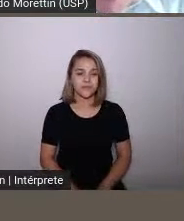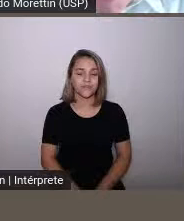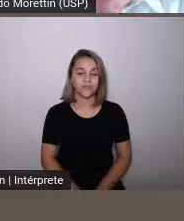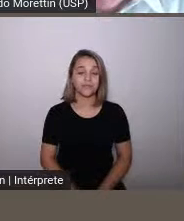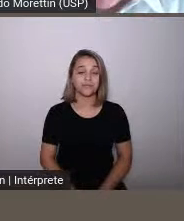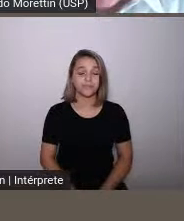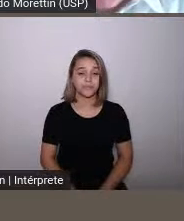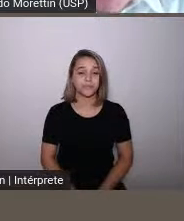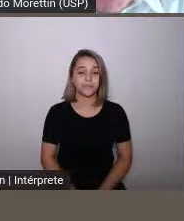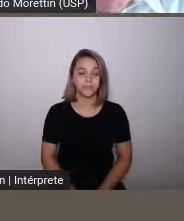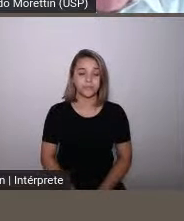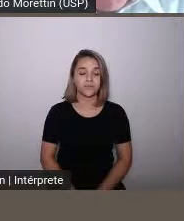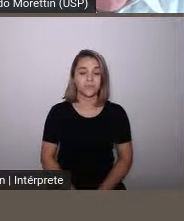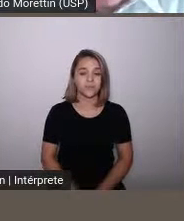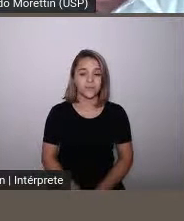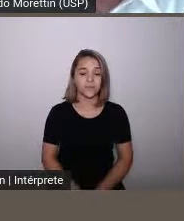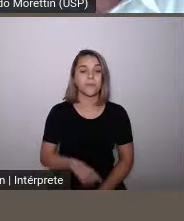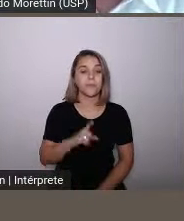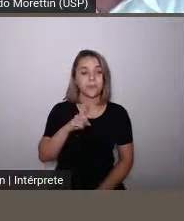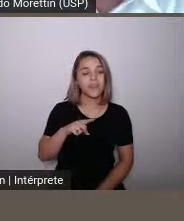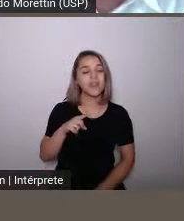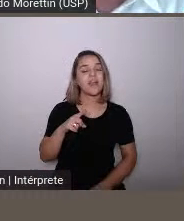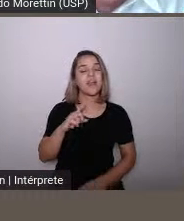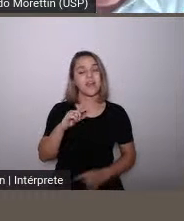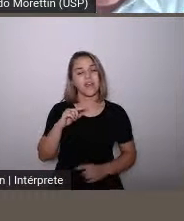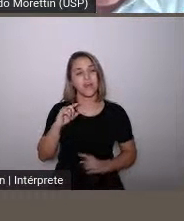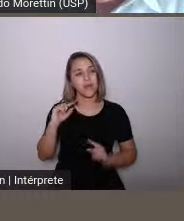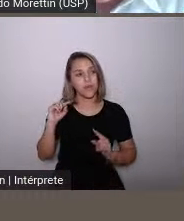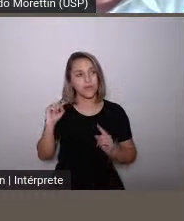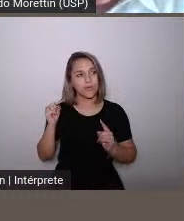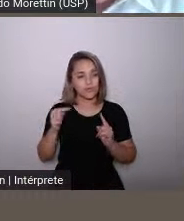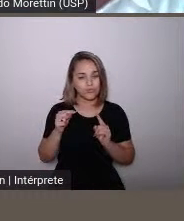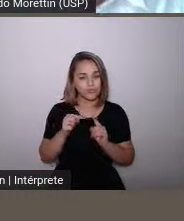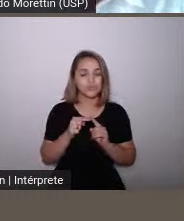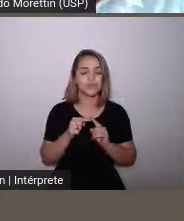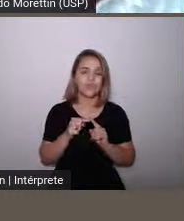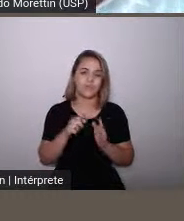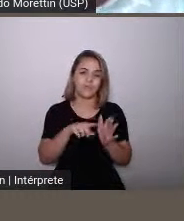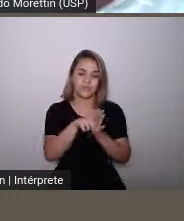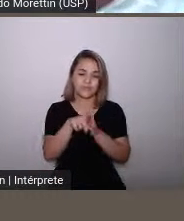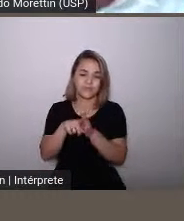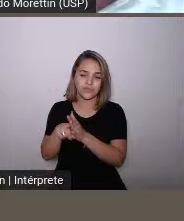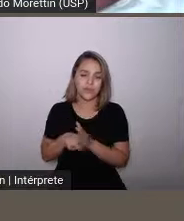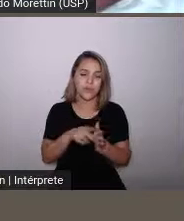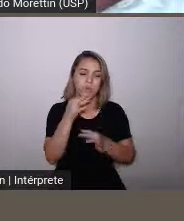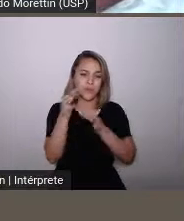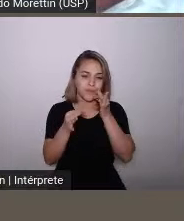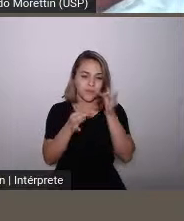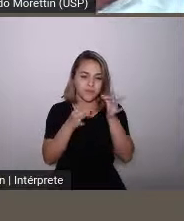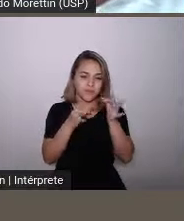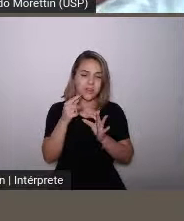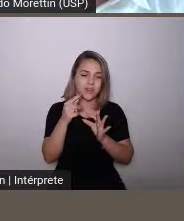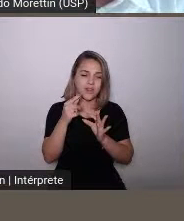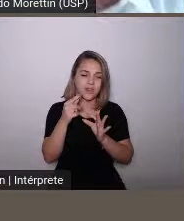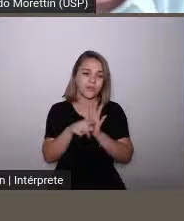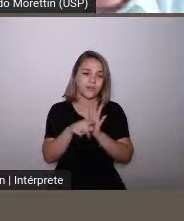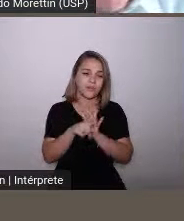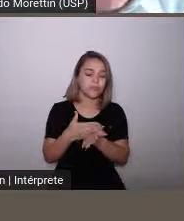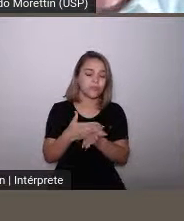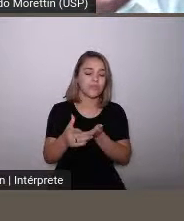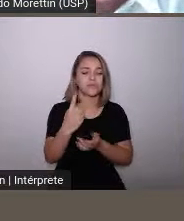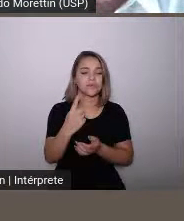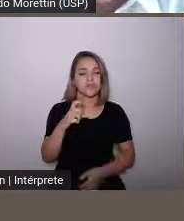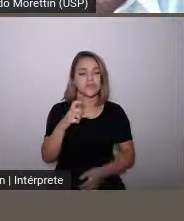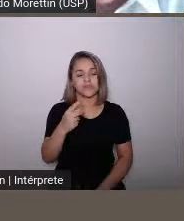é raramente objeto de exame, de crítica dos modernos no início da década de 20. Como nós